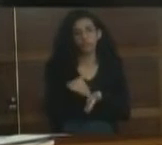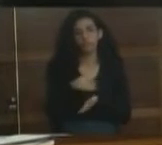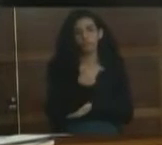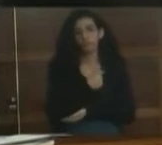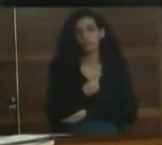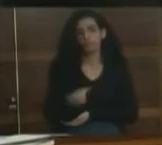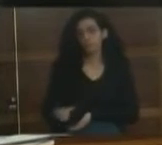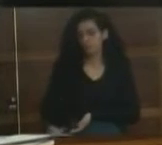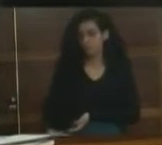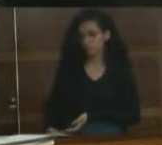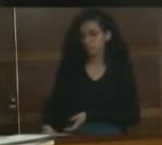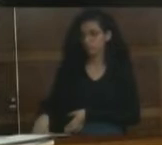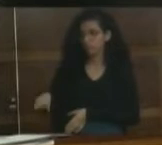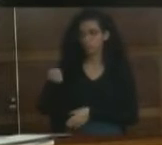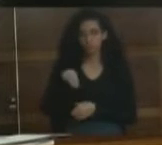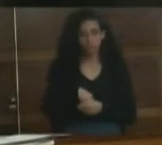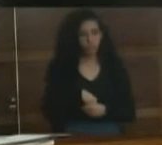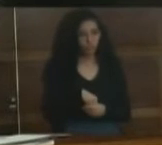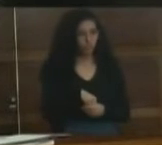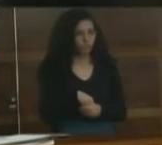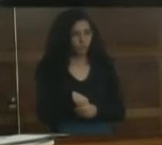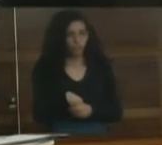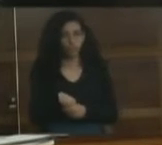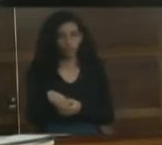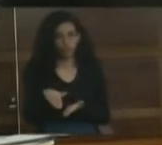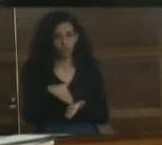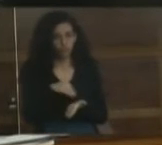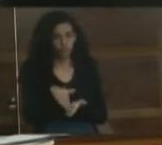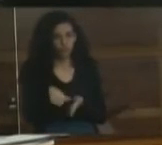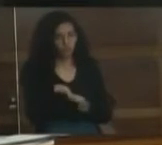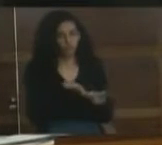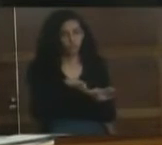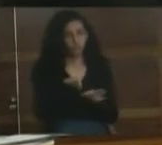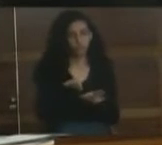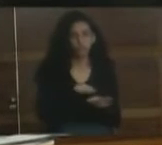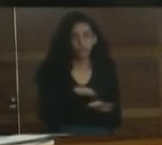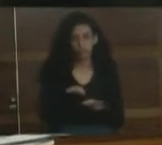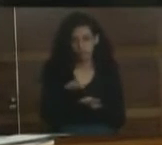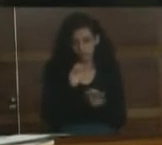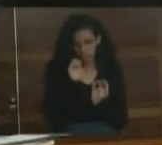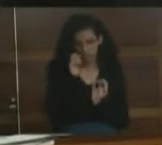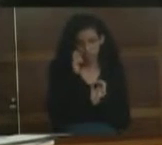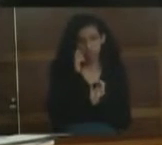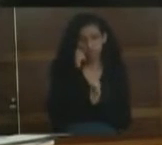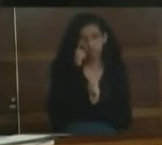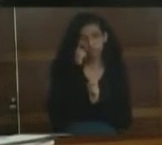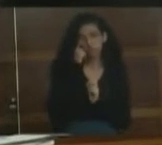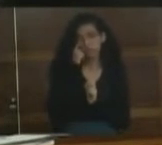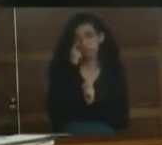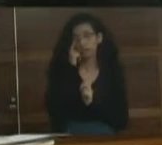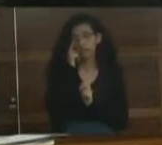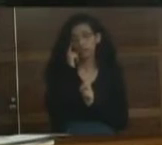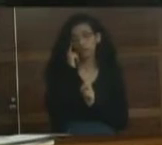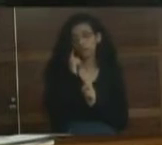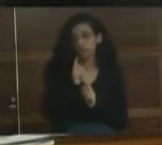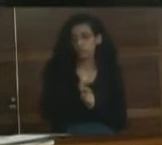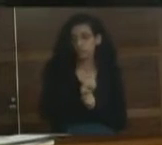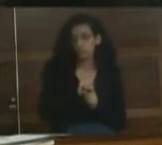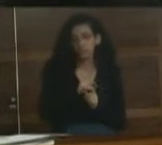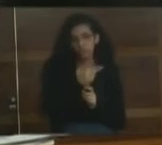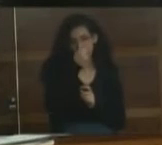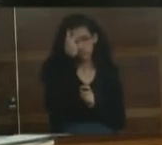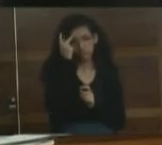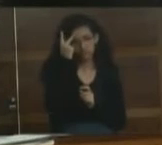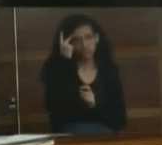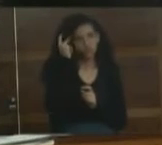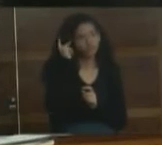governo que tem dentro dela subsecretário da secretaria executiva de planejamento e é a ele tem o pessoal que